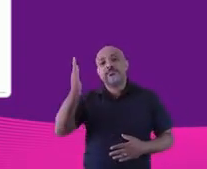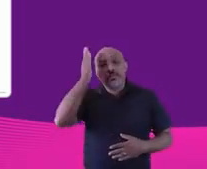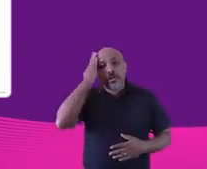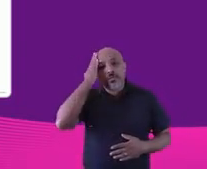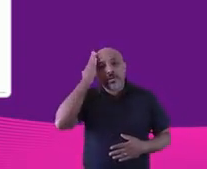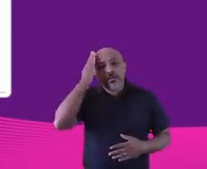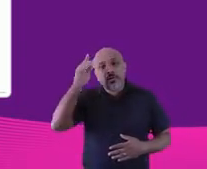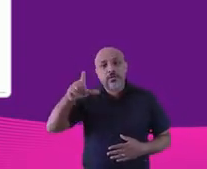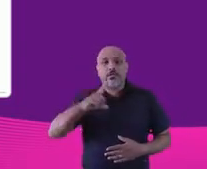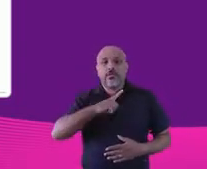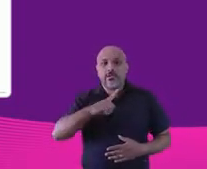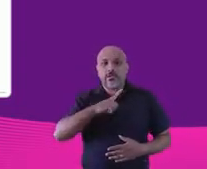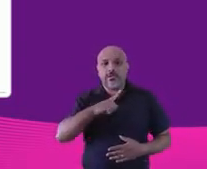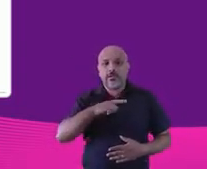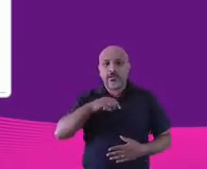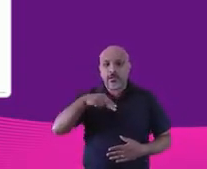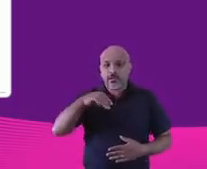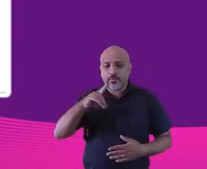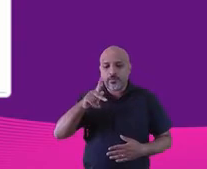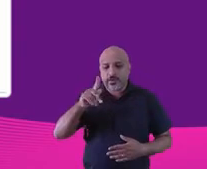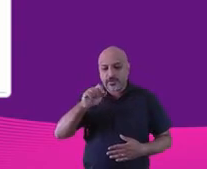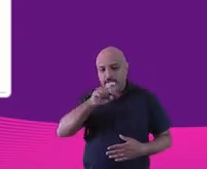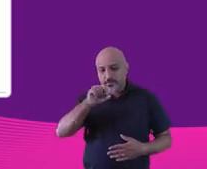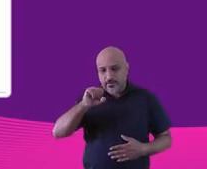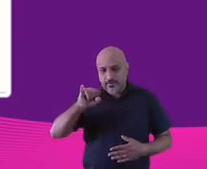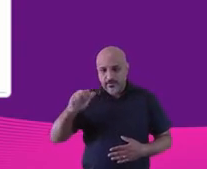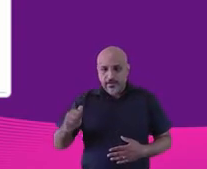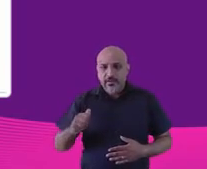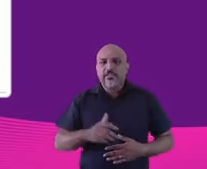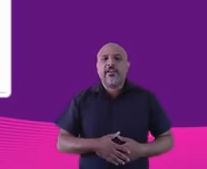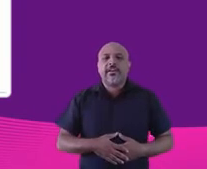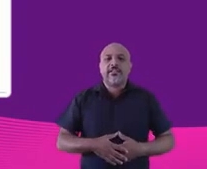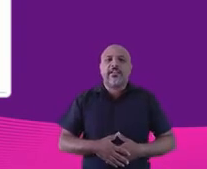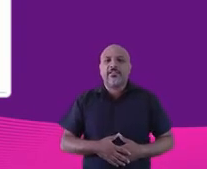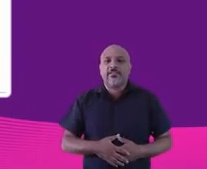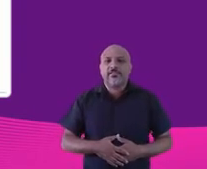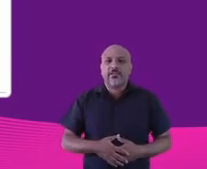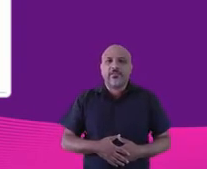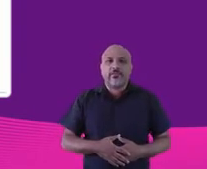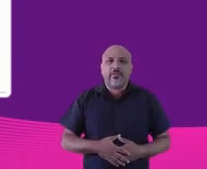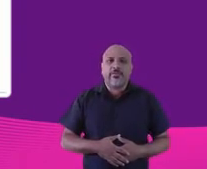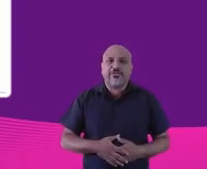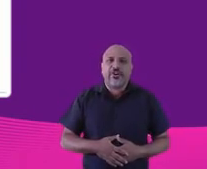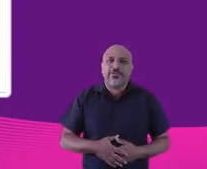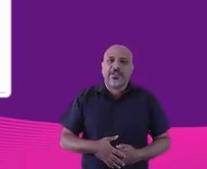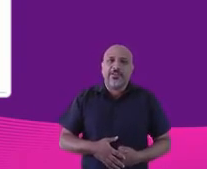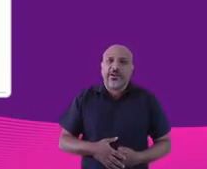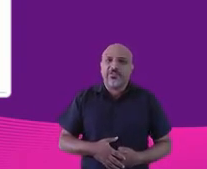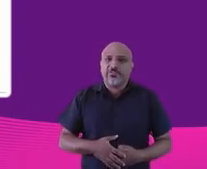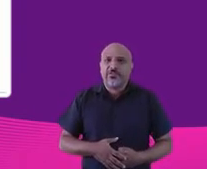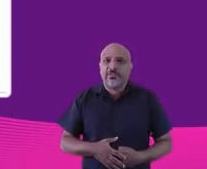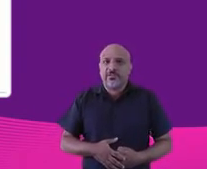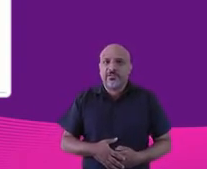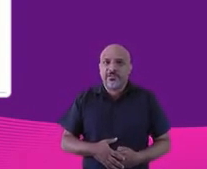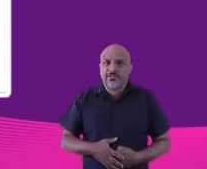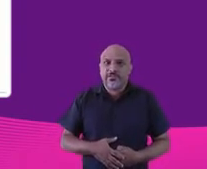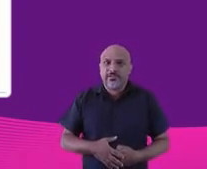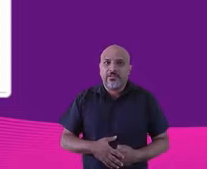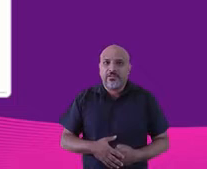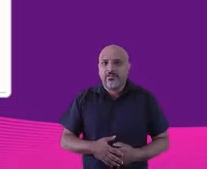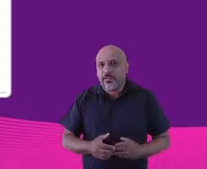uma neoplasia que tem um caráter crônico. Então, hoje em dia, né,